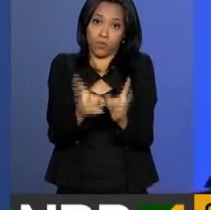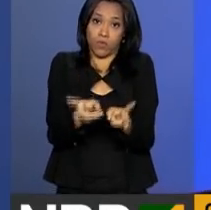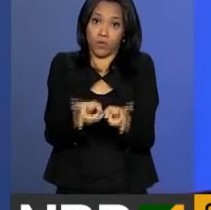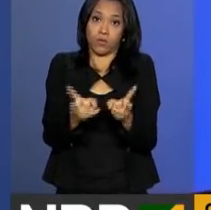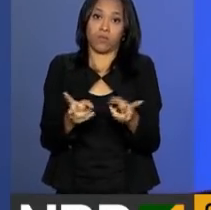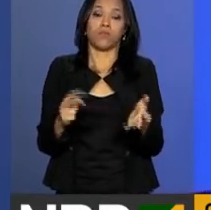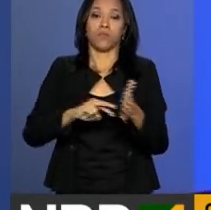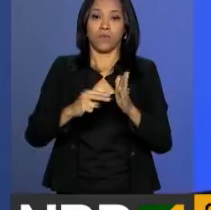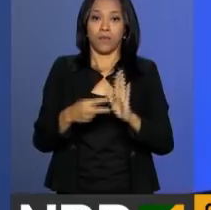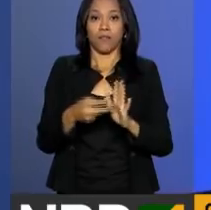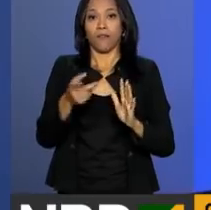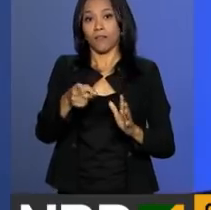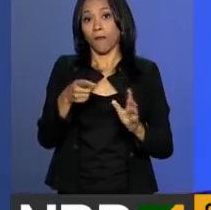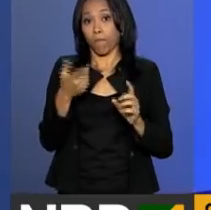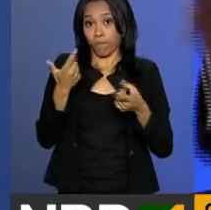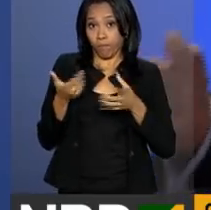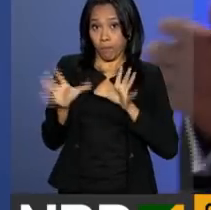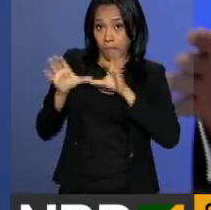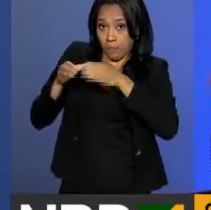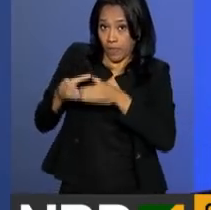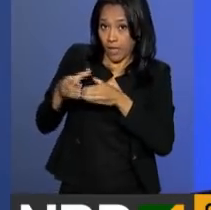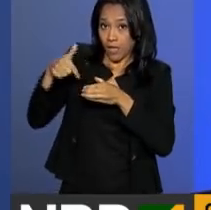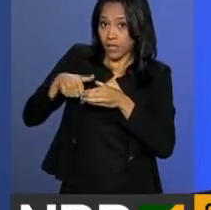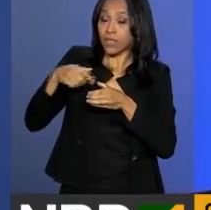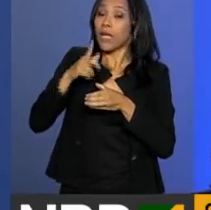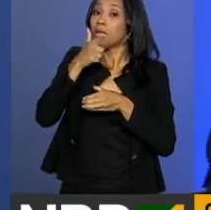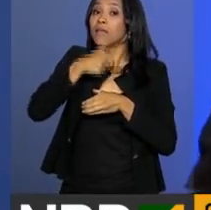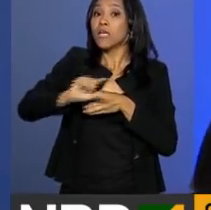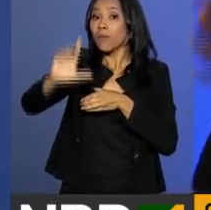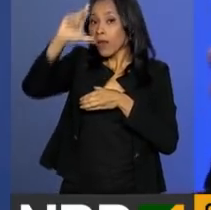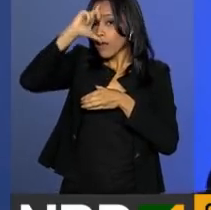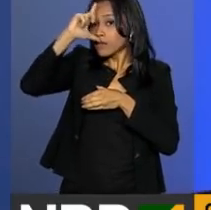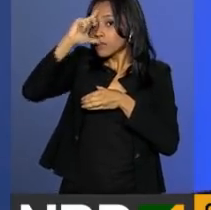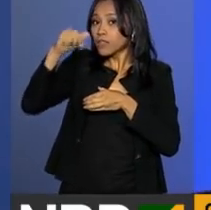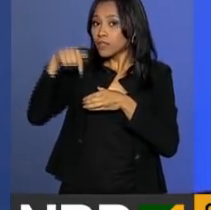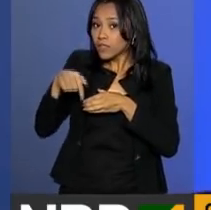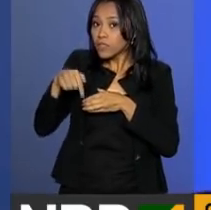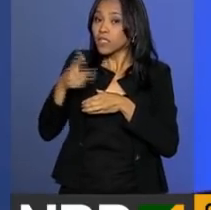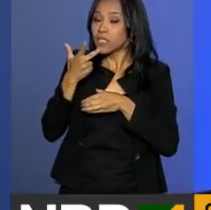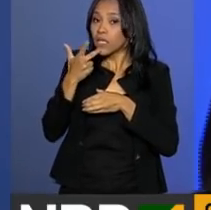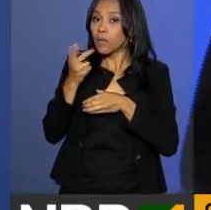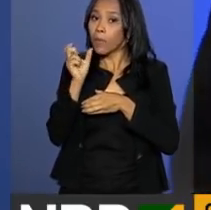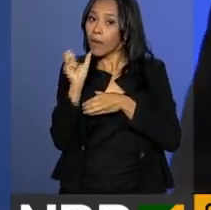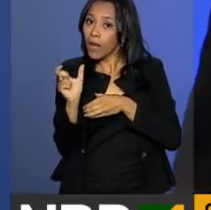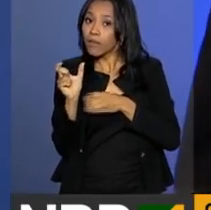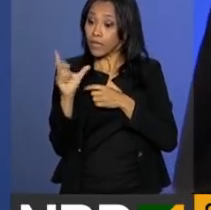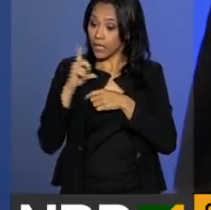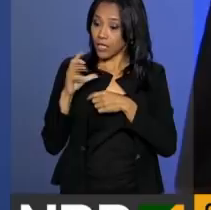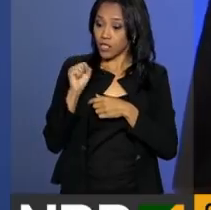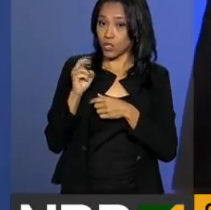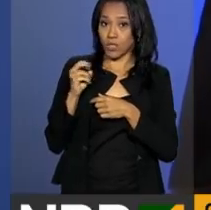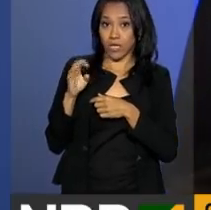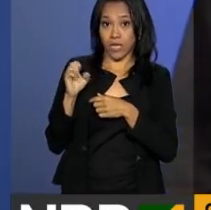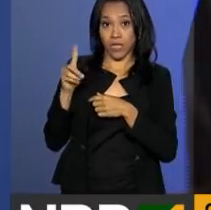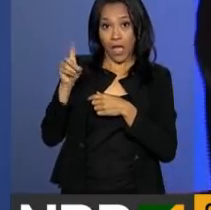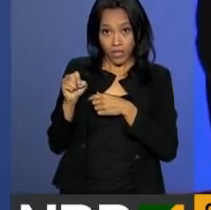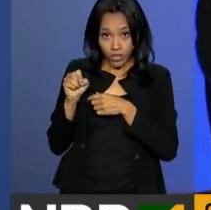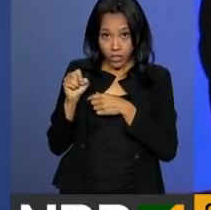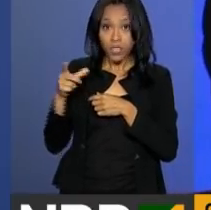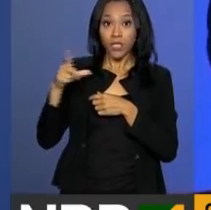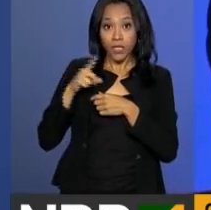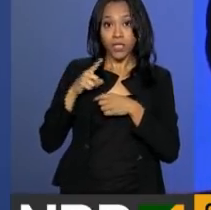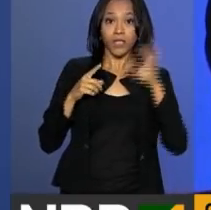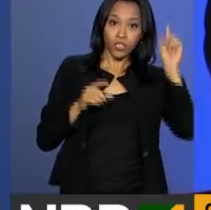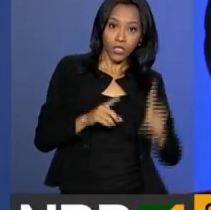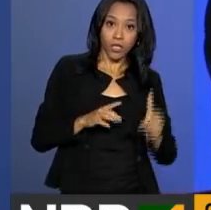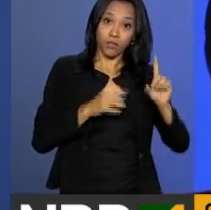latinos diziam 'o bicho cita as bijus públicos e da sociedade onde está a sociedade está o direito onde está o